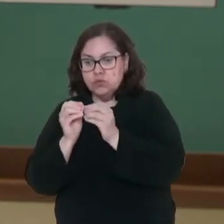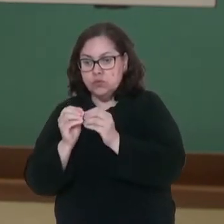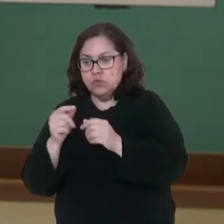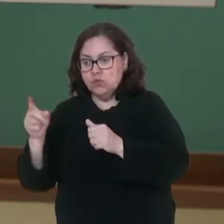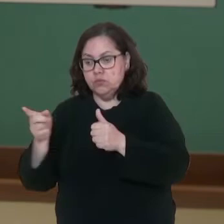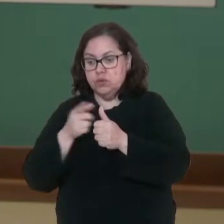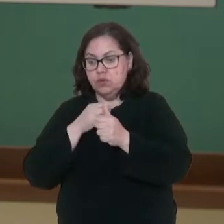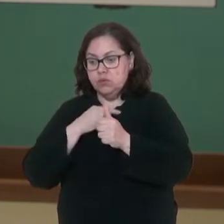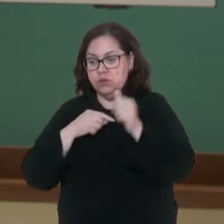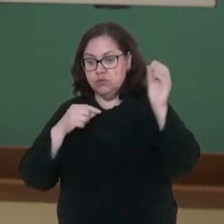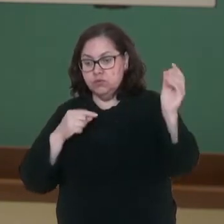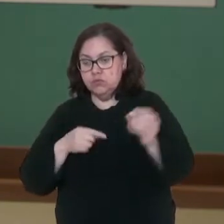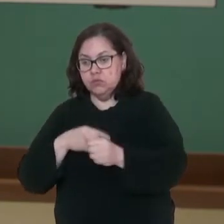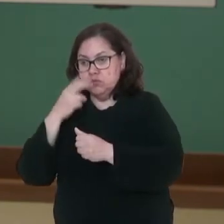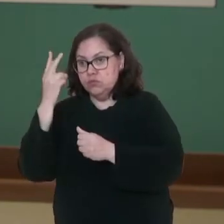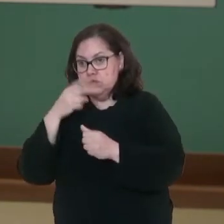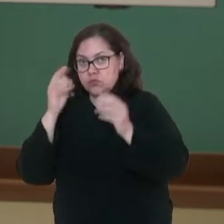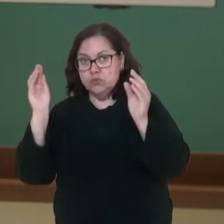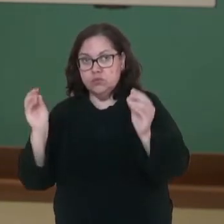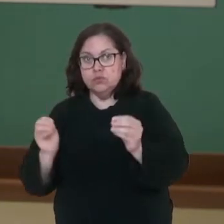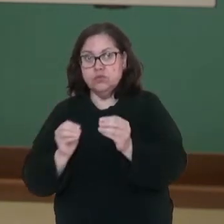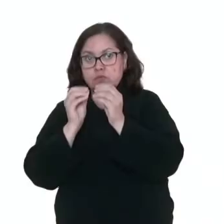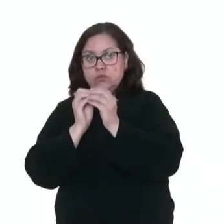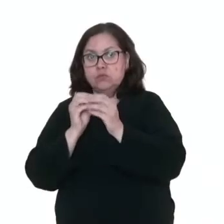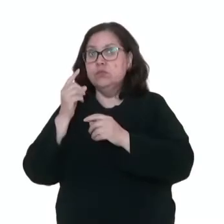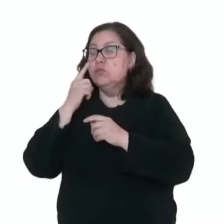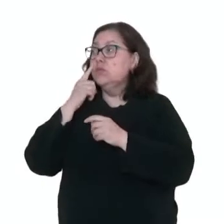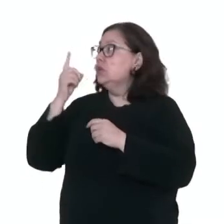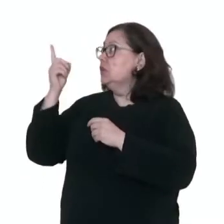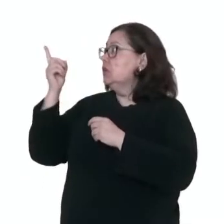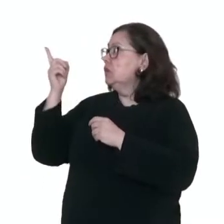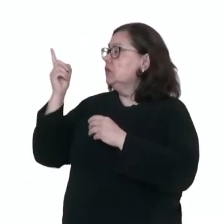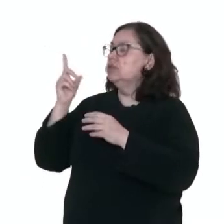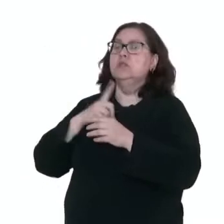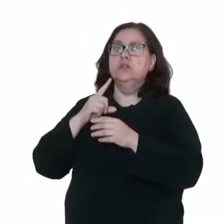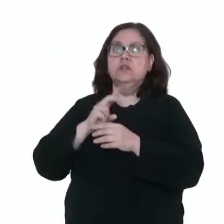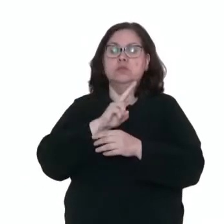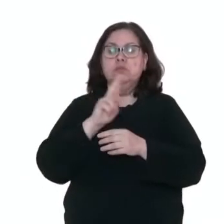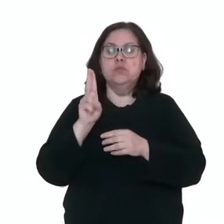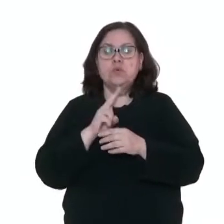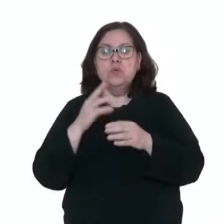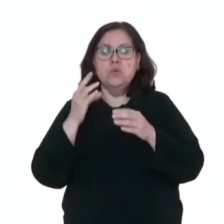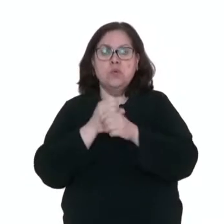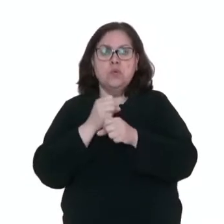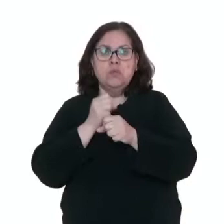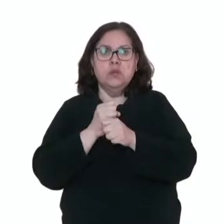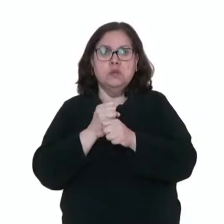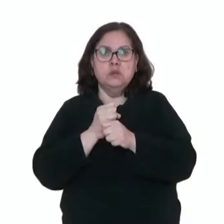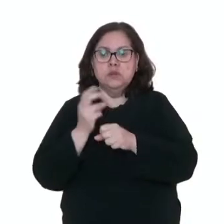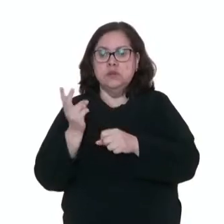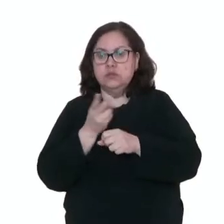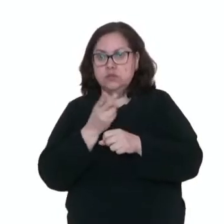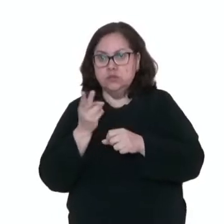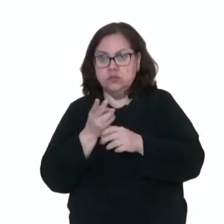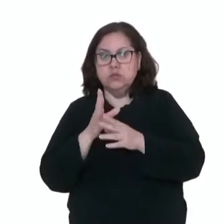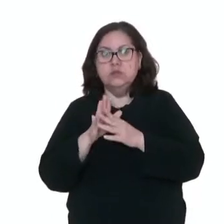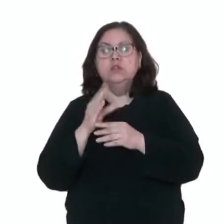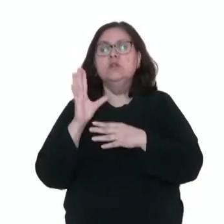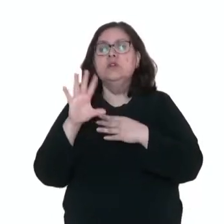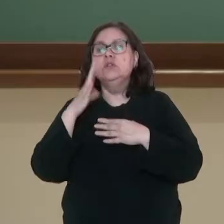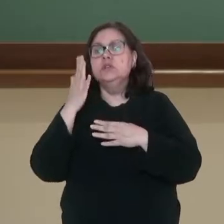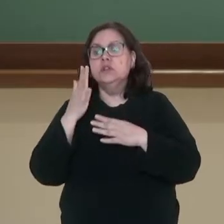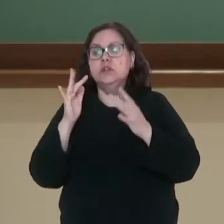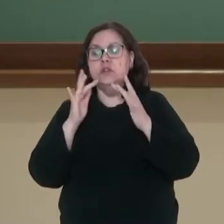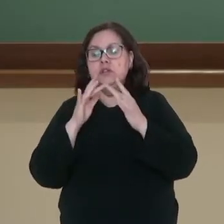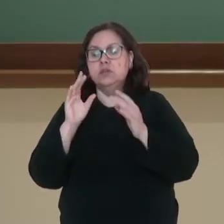primeiro e o outro trazendo os genes do segundo ali. A gente vai ter a chamada ligação completa entre esses genes. O que vai ser a